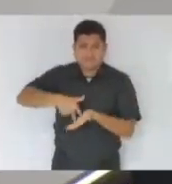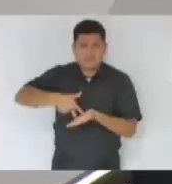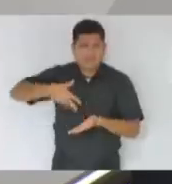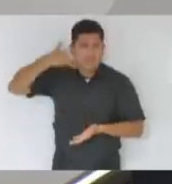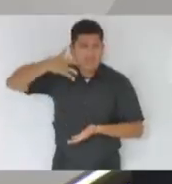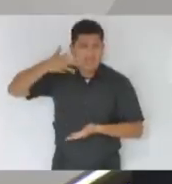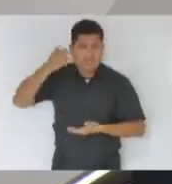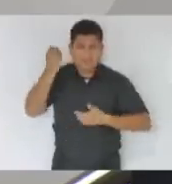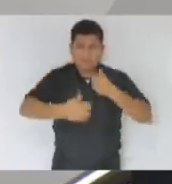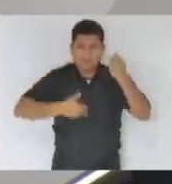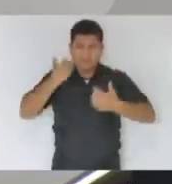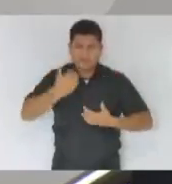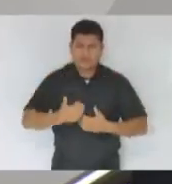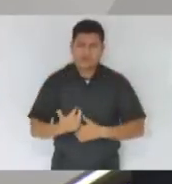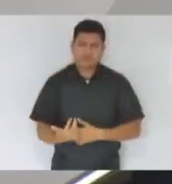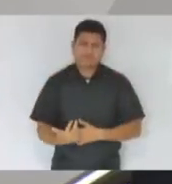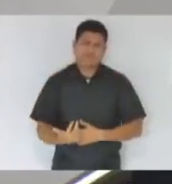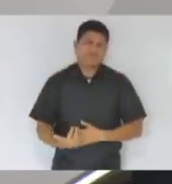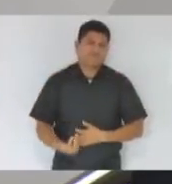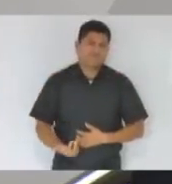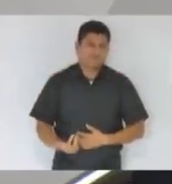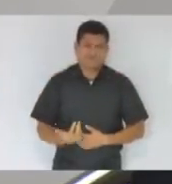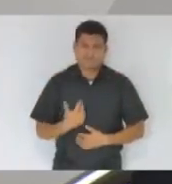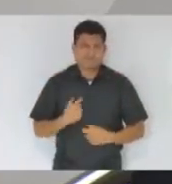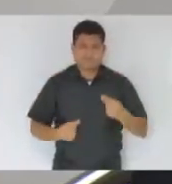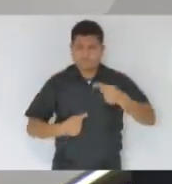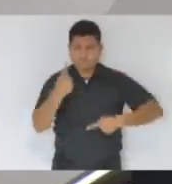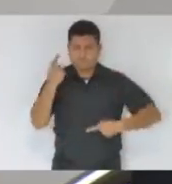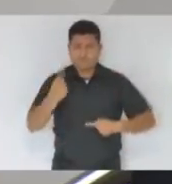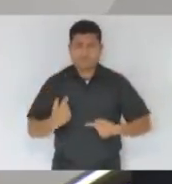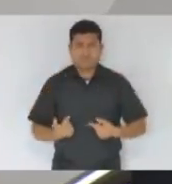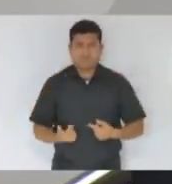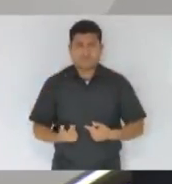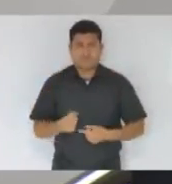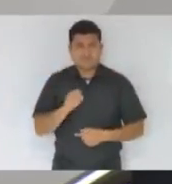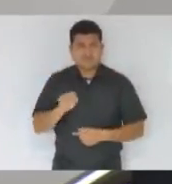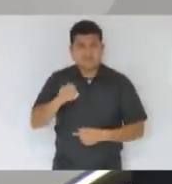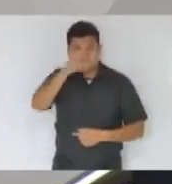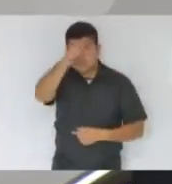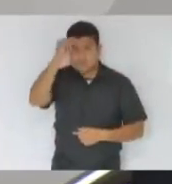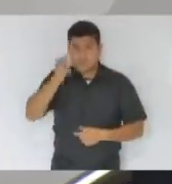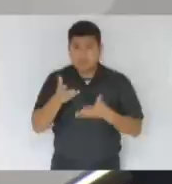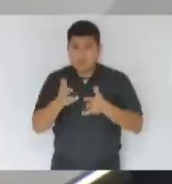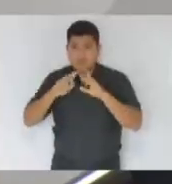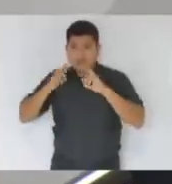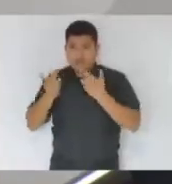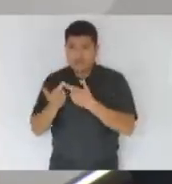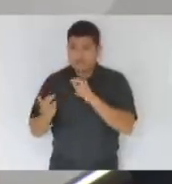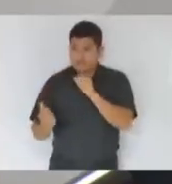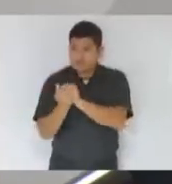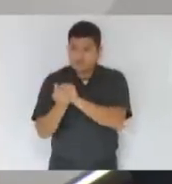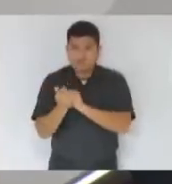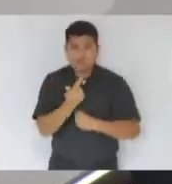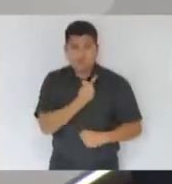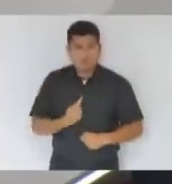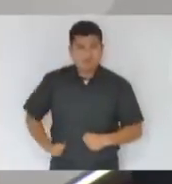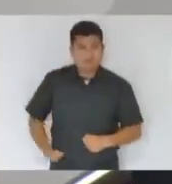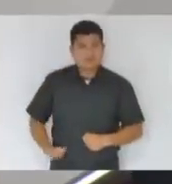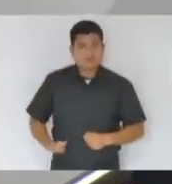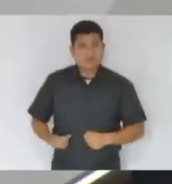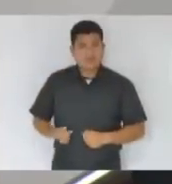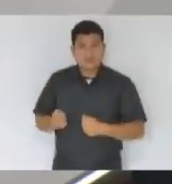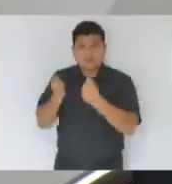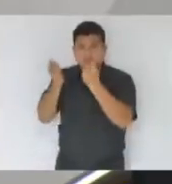Não está. Se o senhor prefeito quer uma reunião com o governo do estado para falar